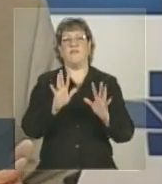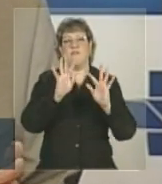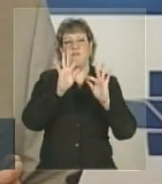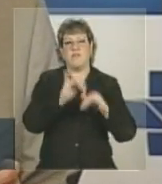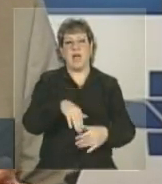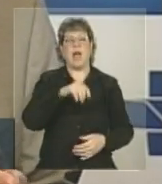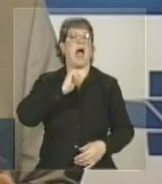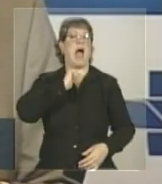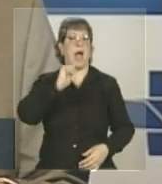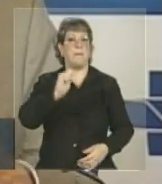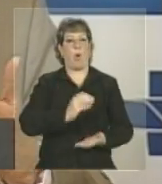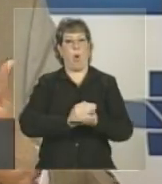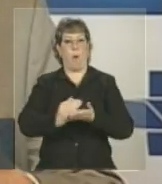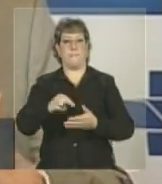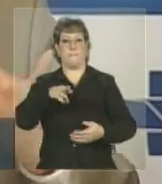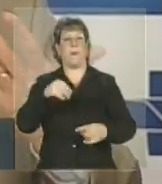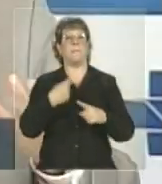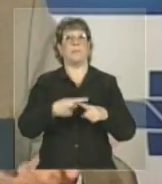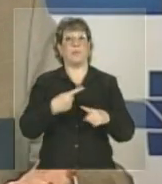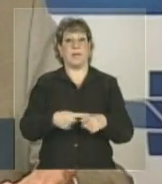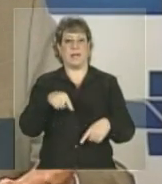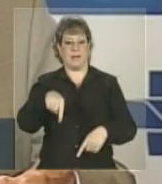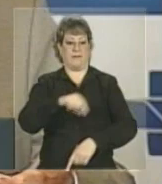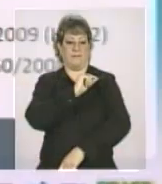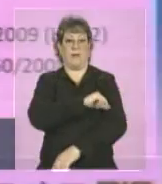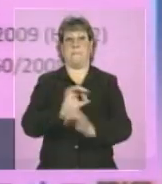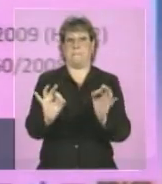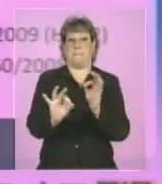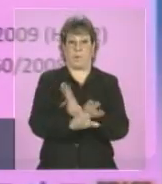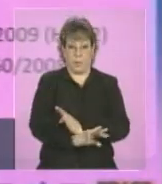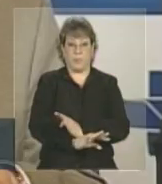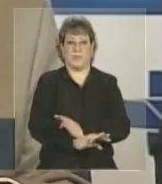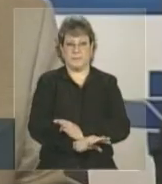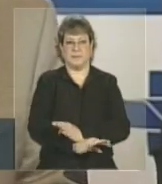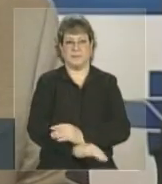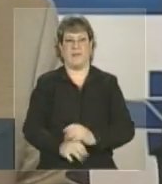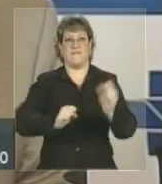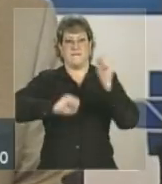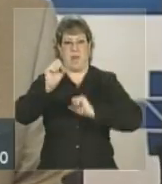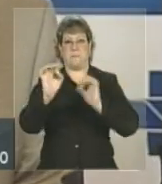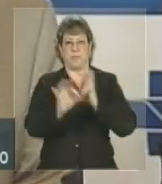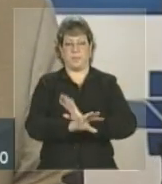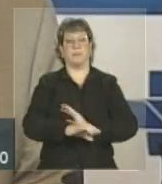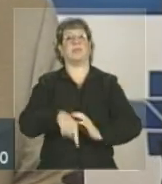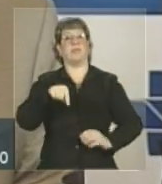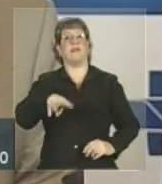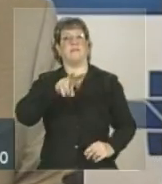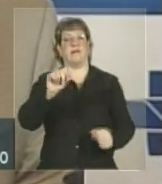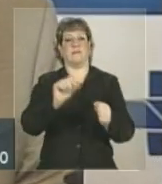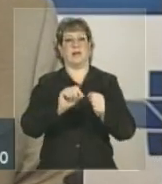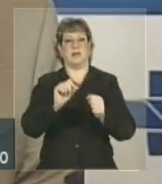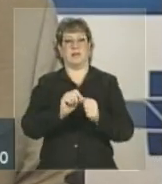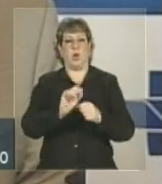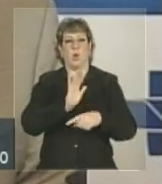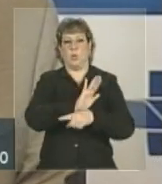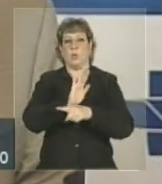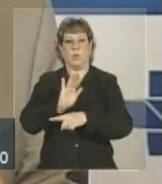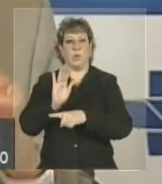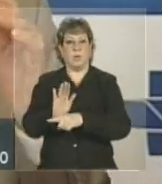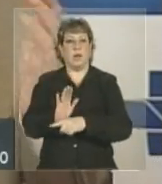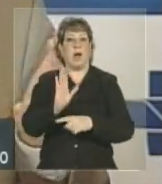abril e começo de maio, porque é quando a vacina está pronta e ela vai produzir o pico da proteção